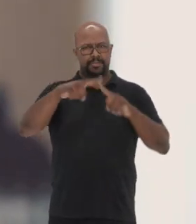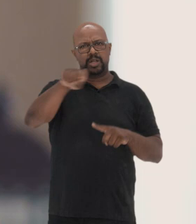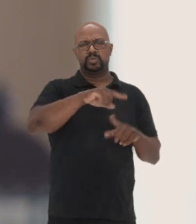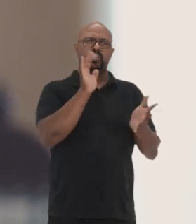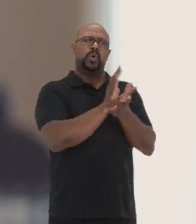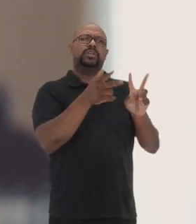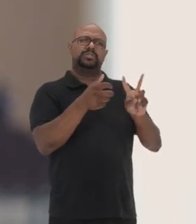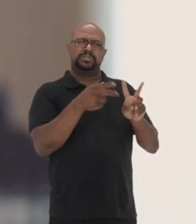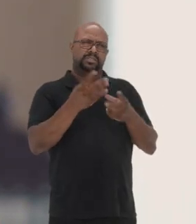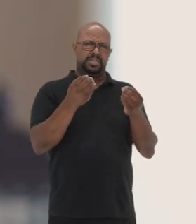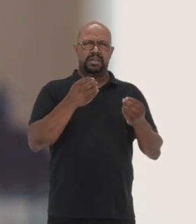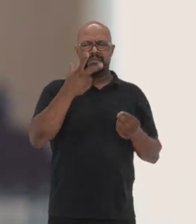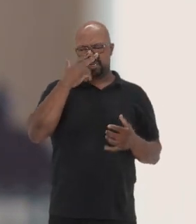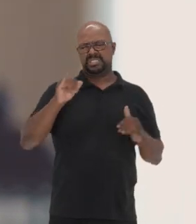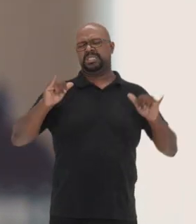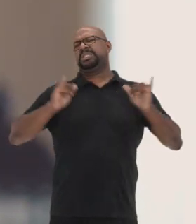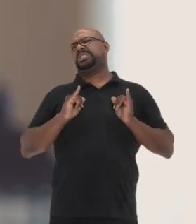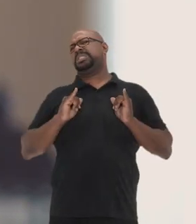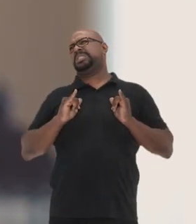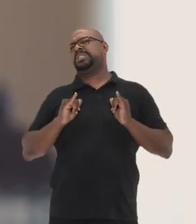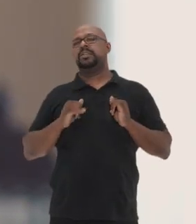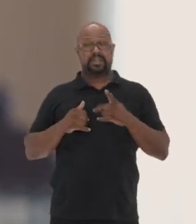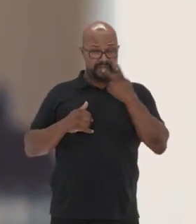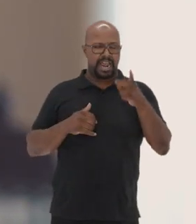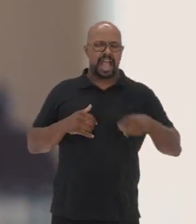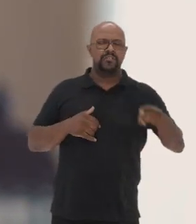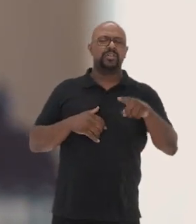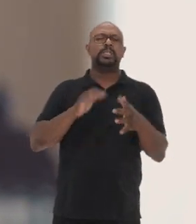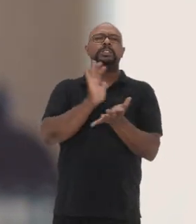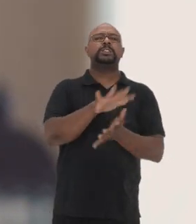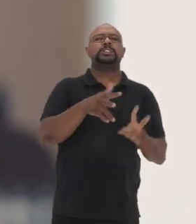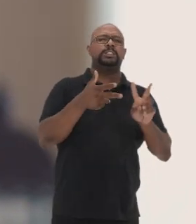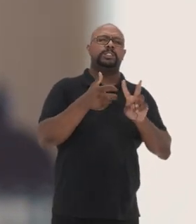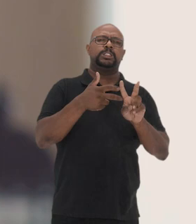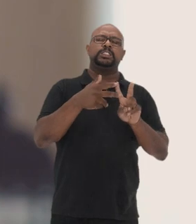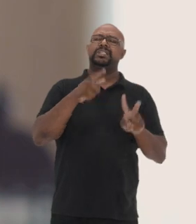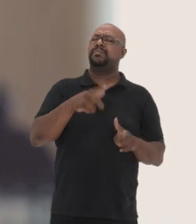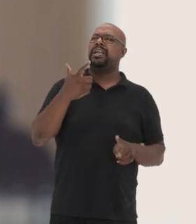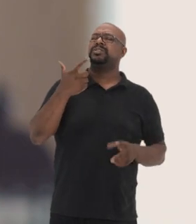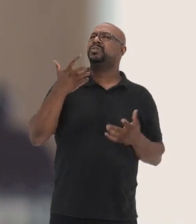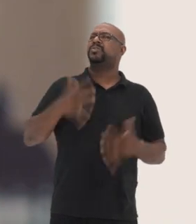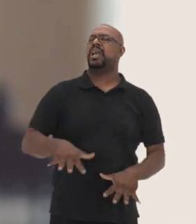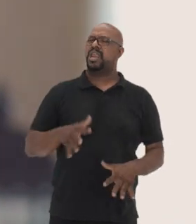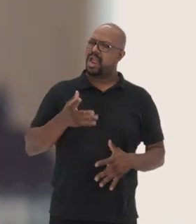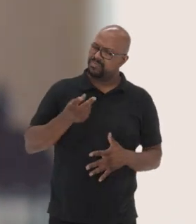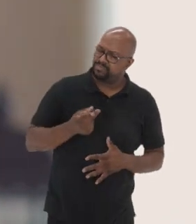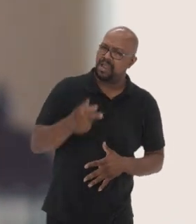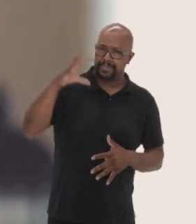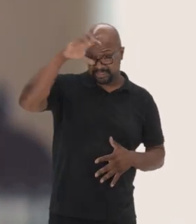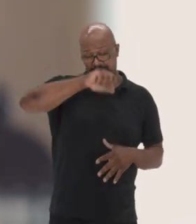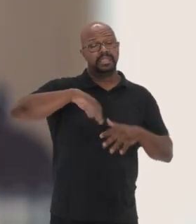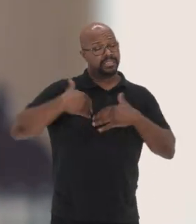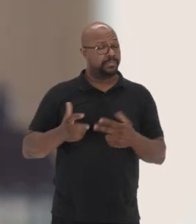de natureza tão descansada eles falavam que os índios eram inconstantes no aprendizado e que por isso